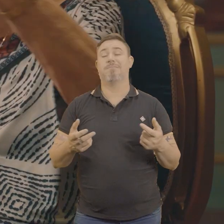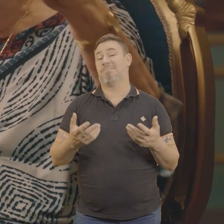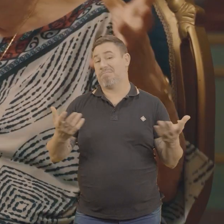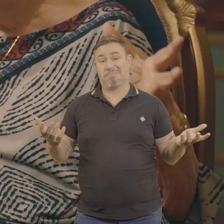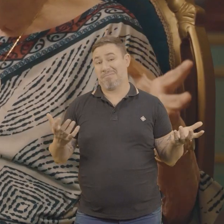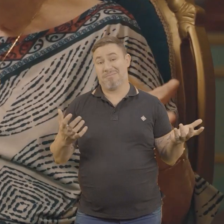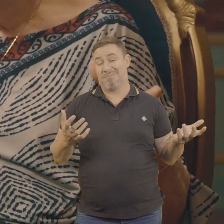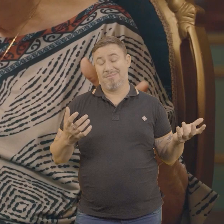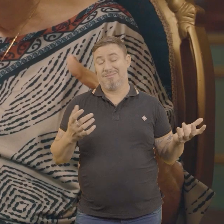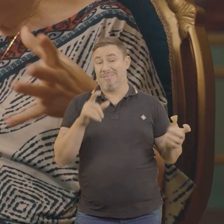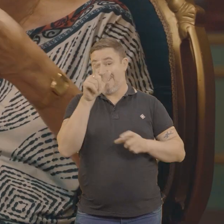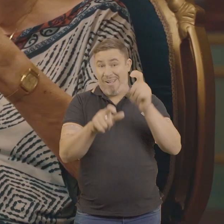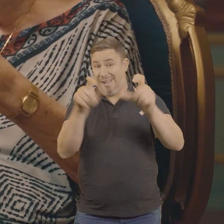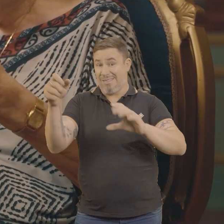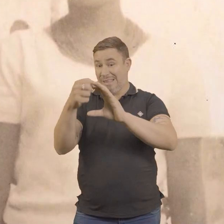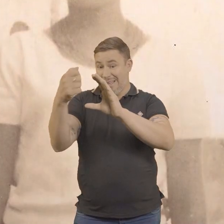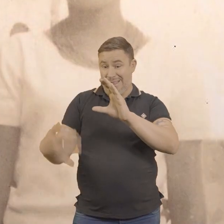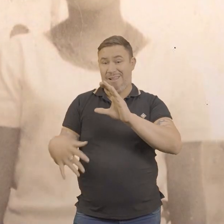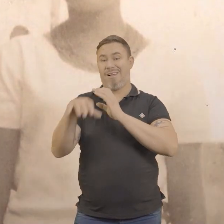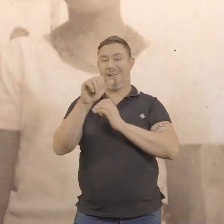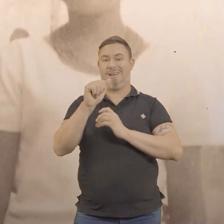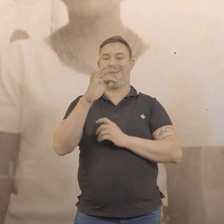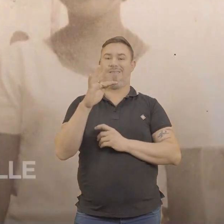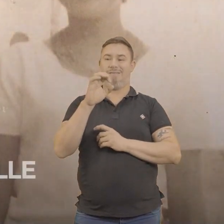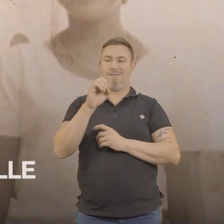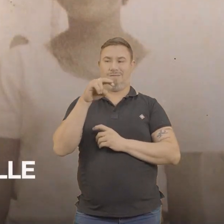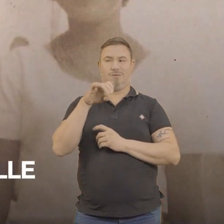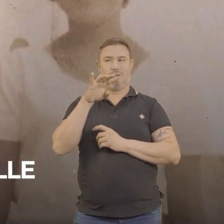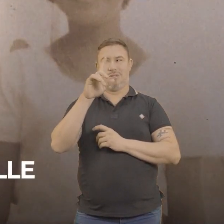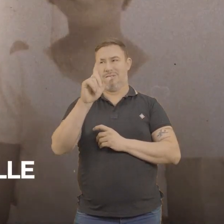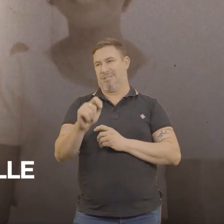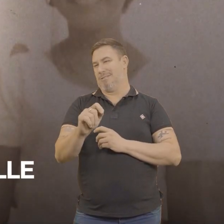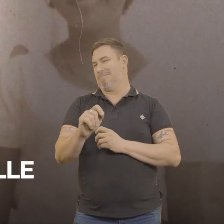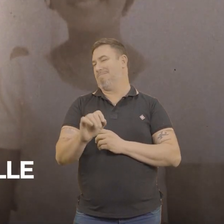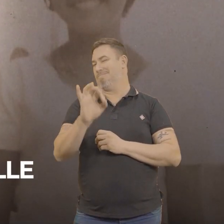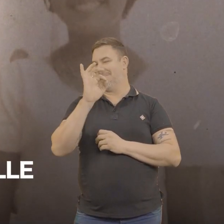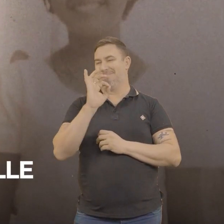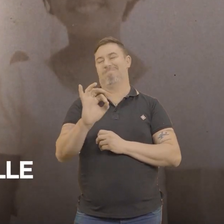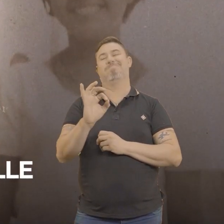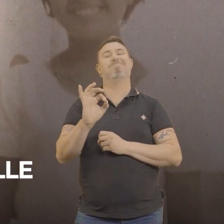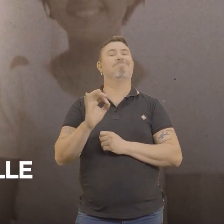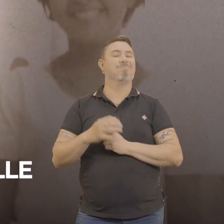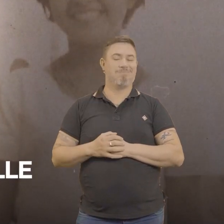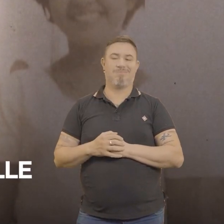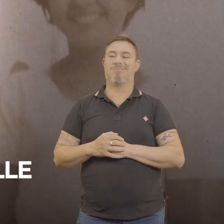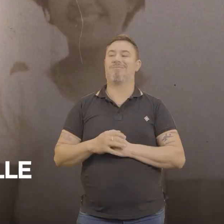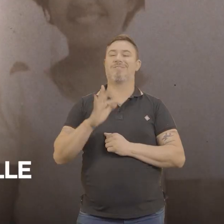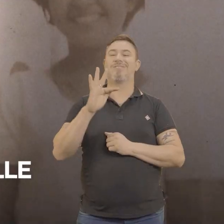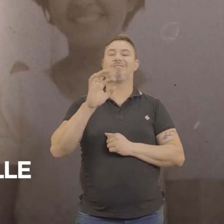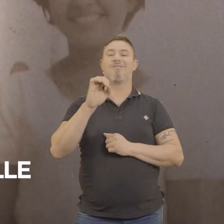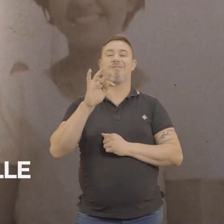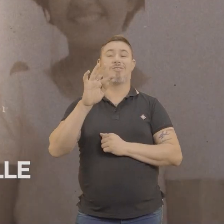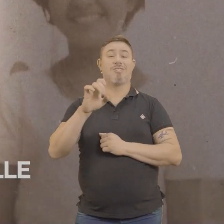um tem uma característica, né? Tinha a Afonsina. Essa professora, Afonsina Feitinelli, que foi